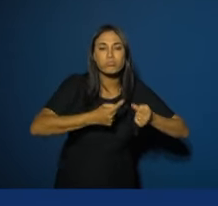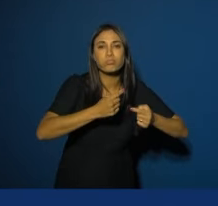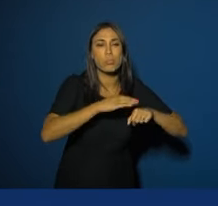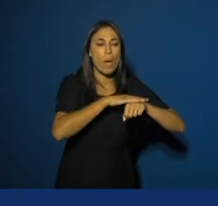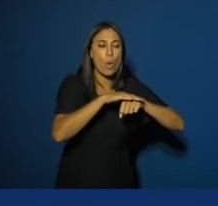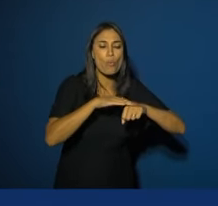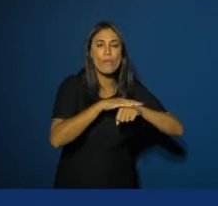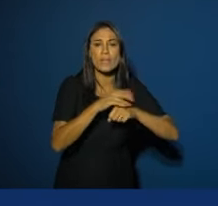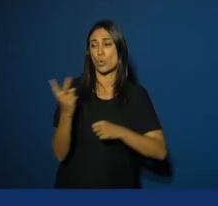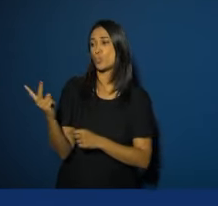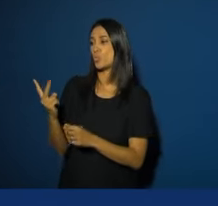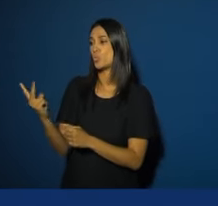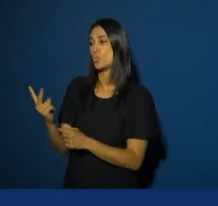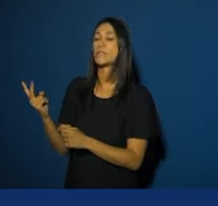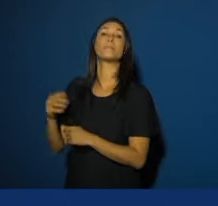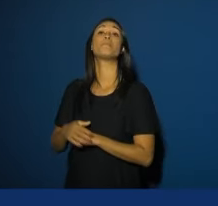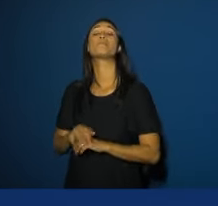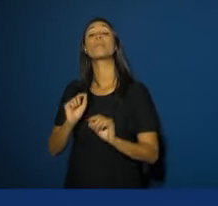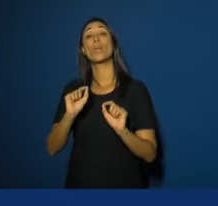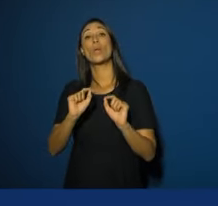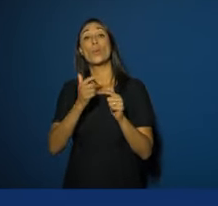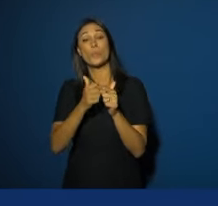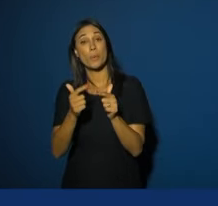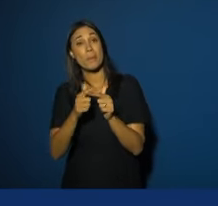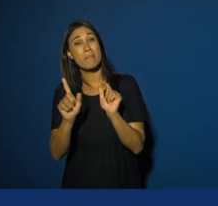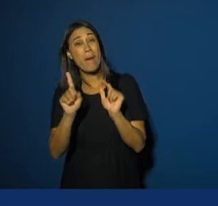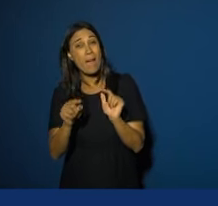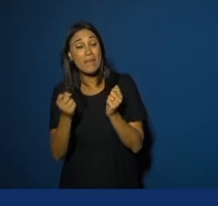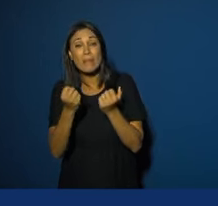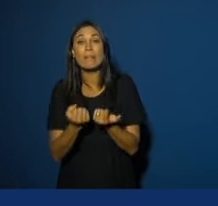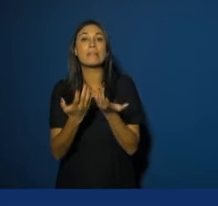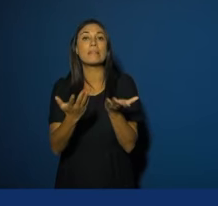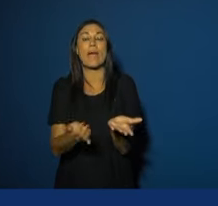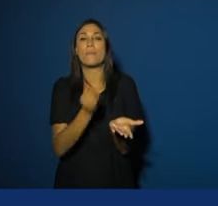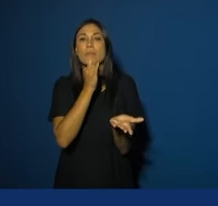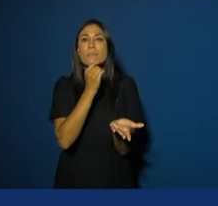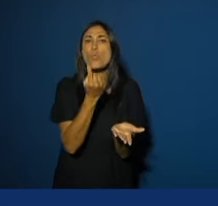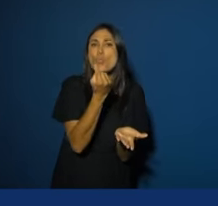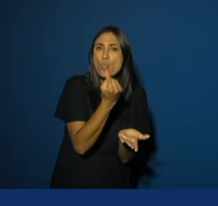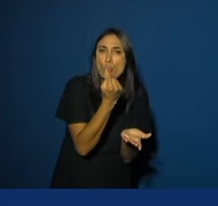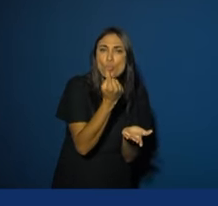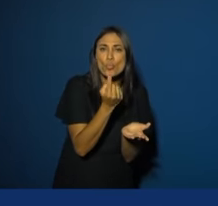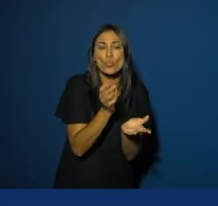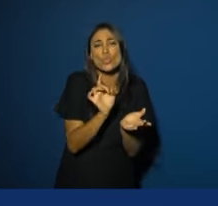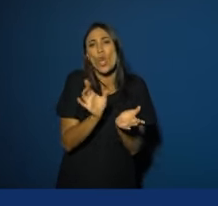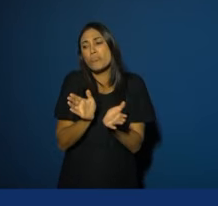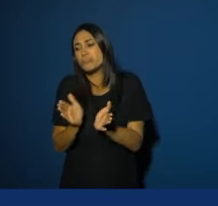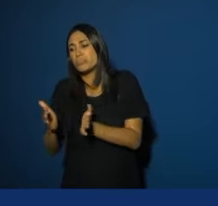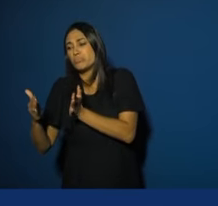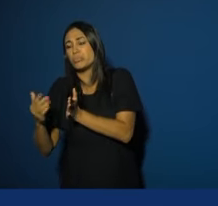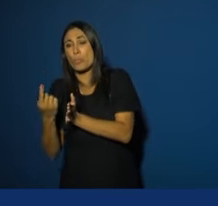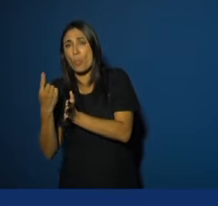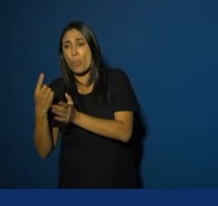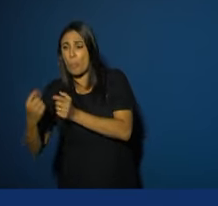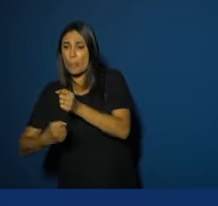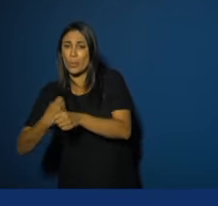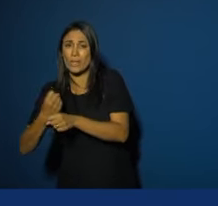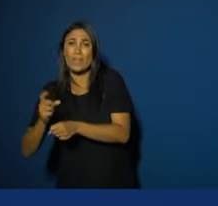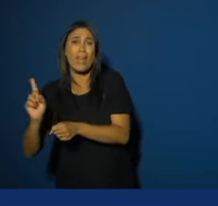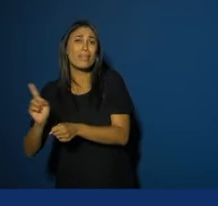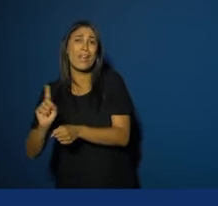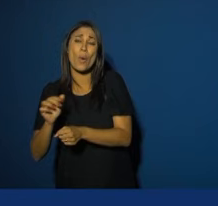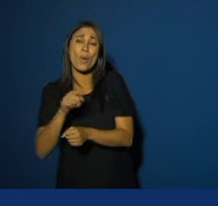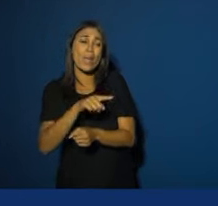ecor rodovias problema disso é que conceder um um trecho rodoviário por ano não